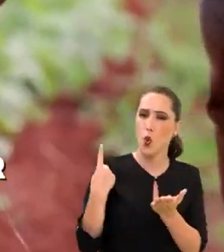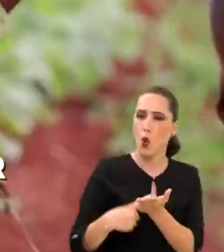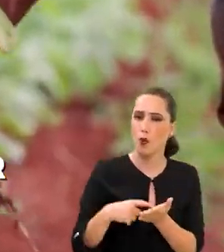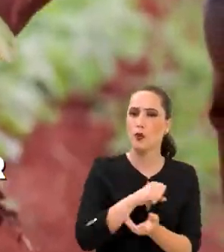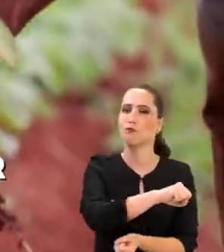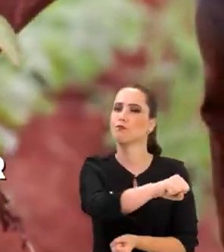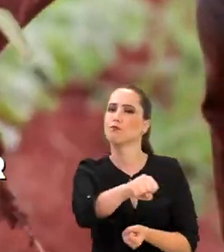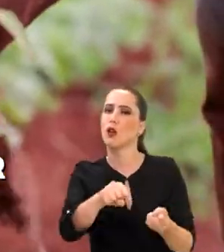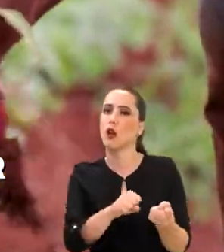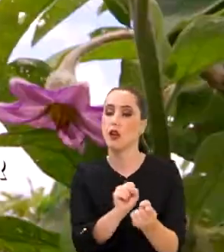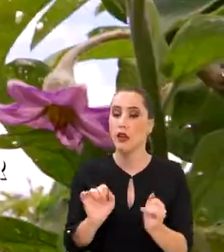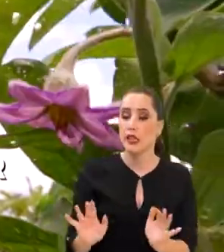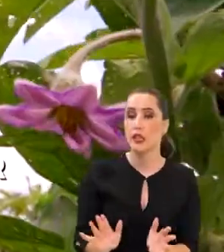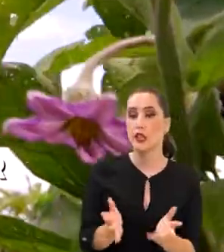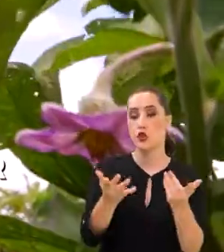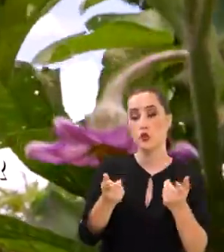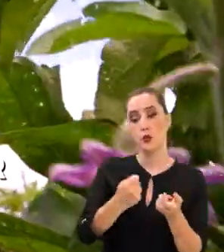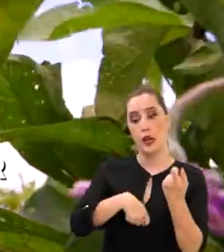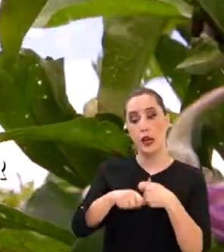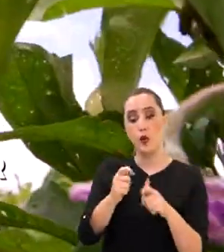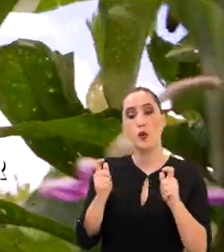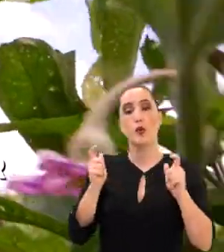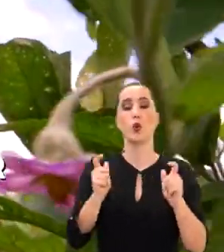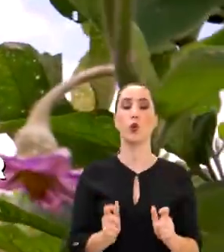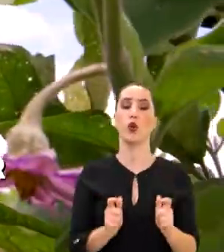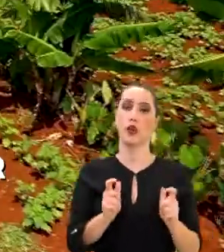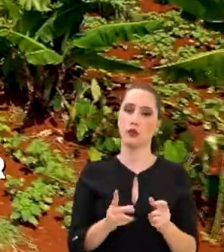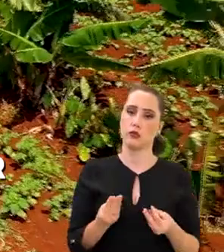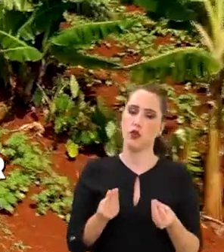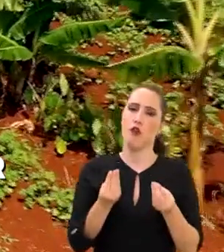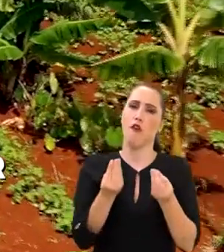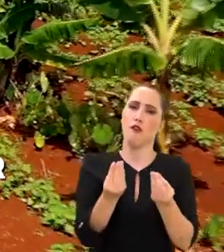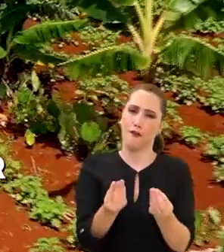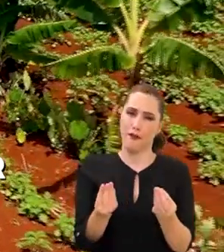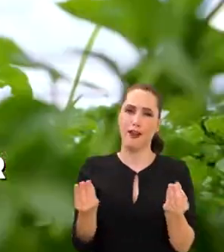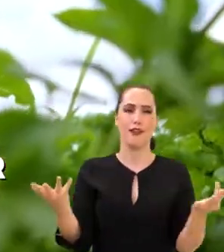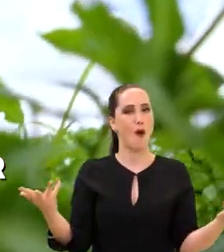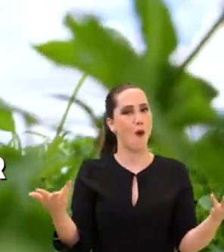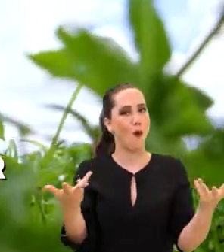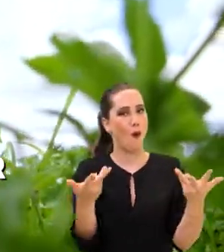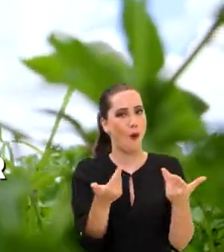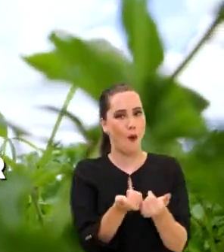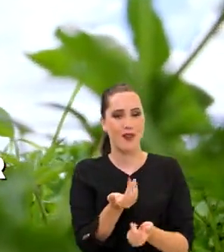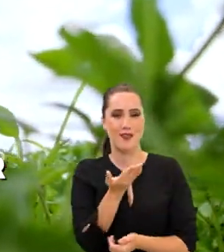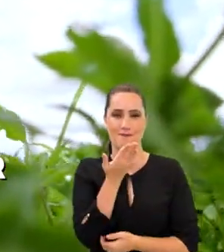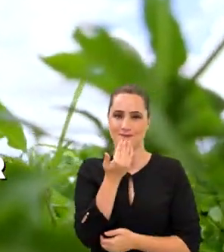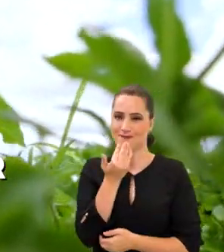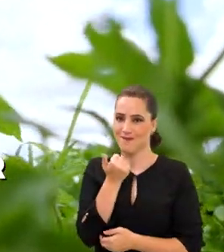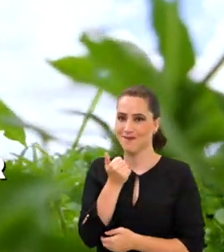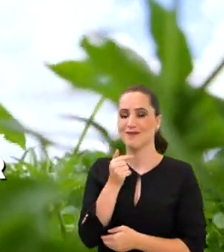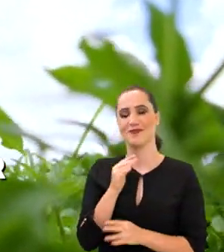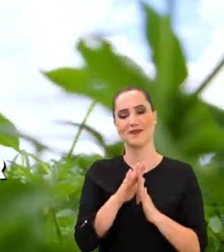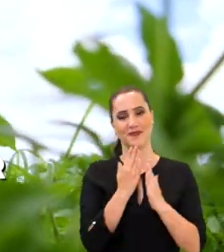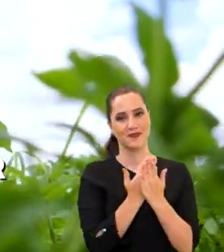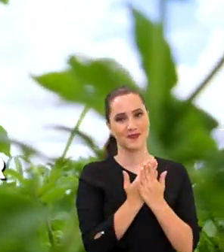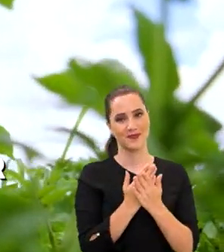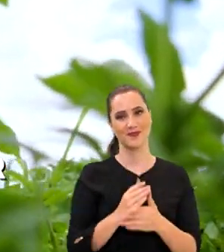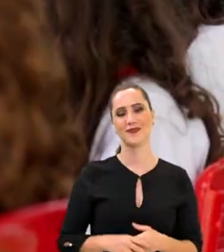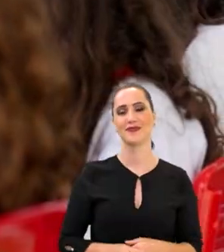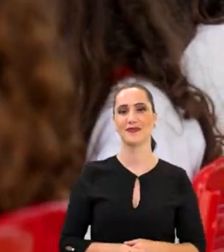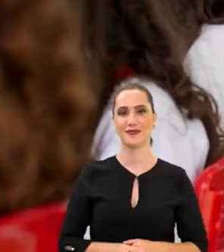parceria sustentável que estimula o desenvolvimento econômico local e garante qualidade na mesa das